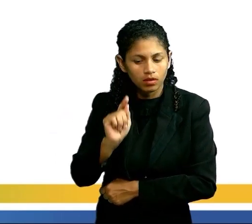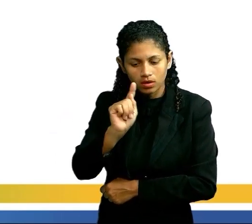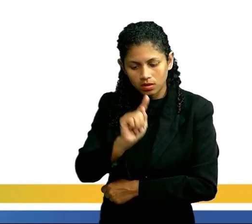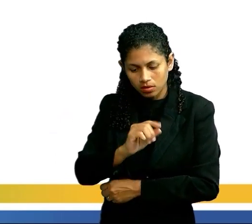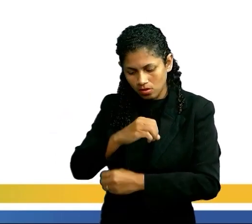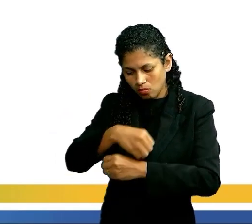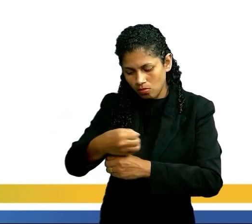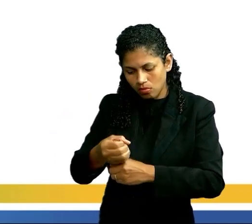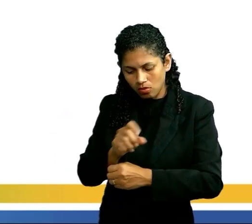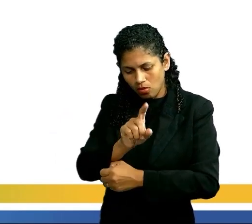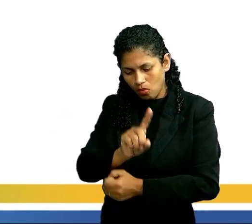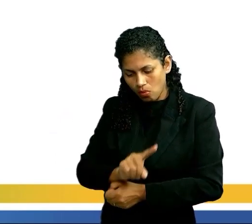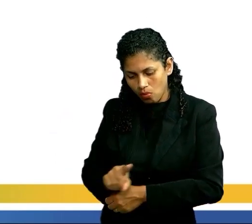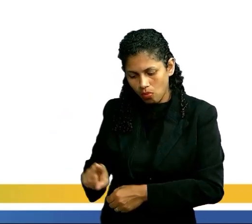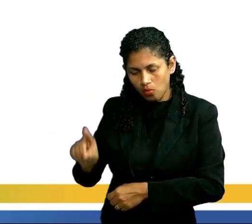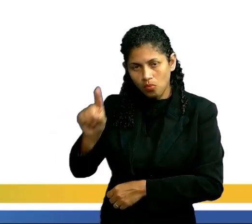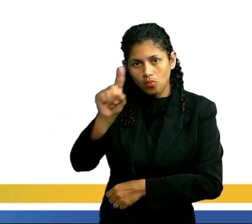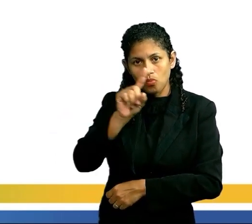octano.